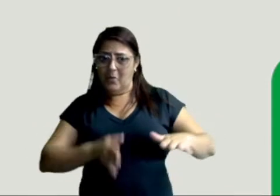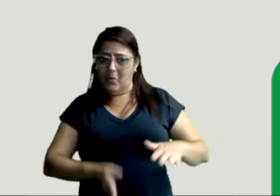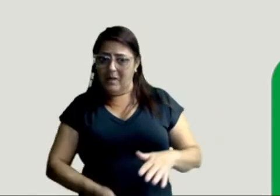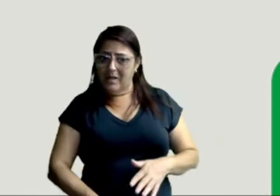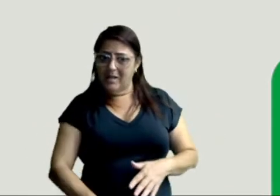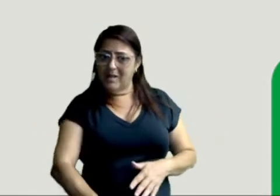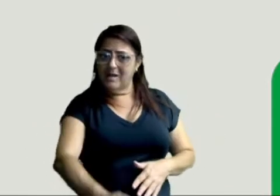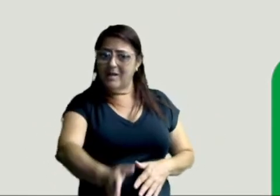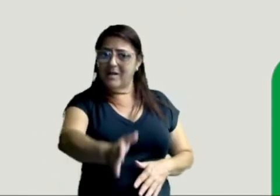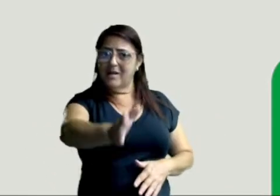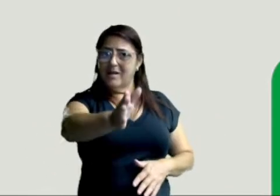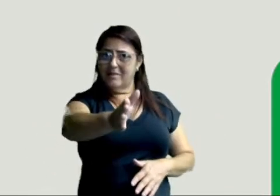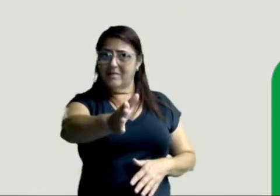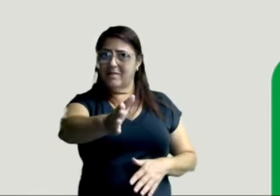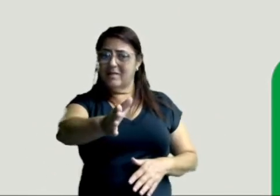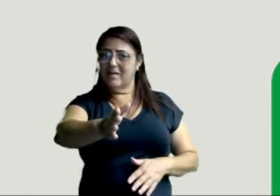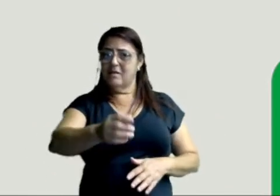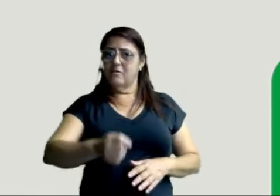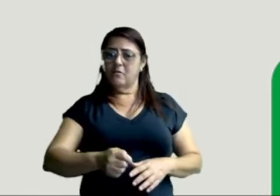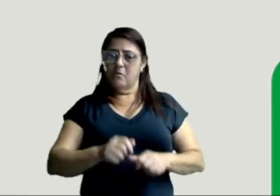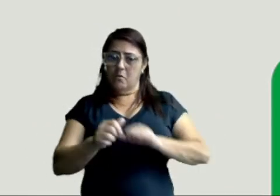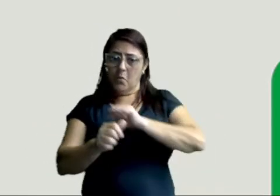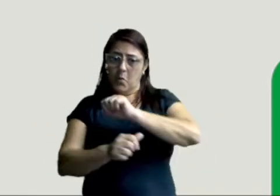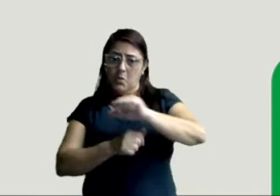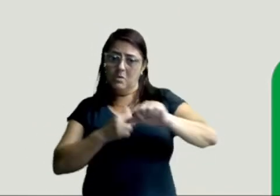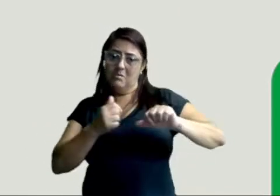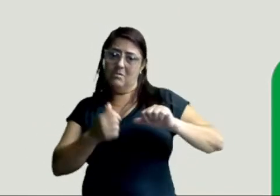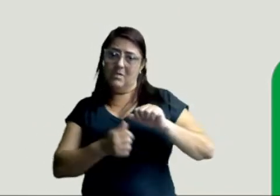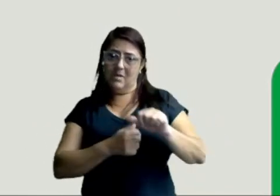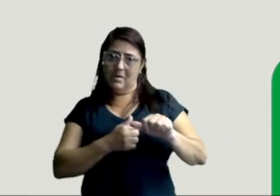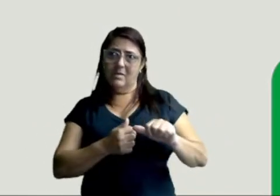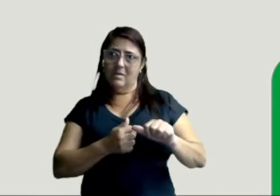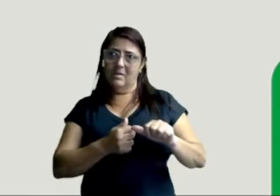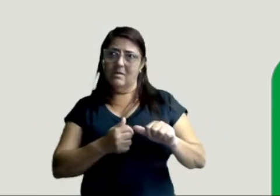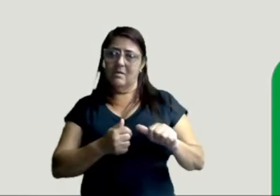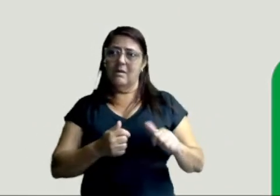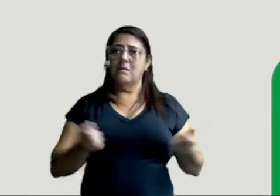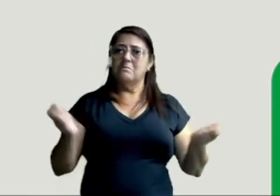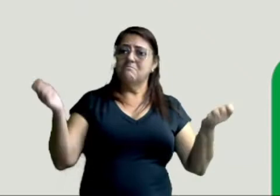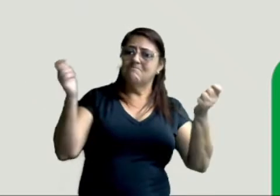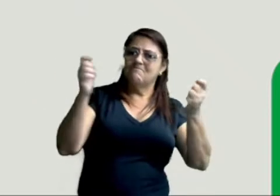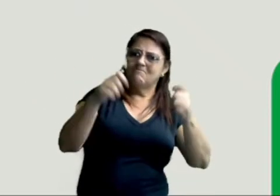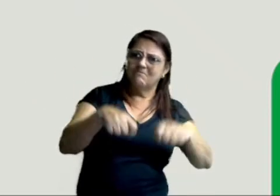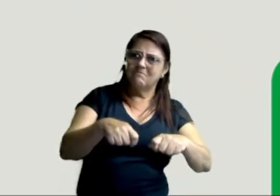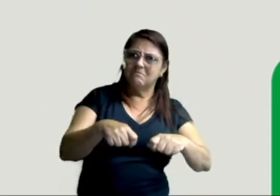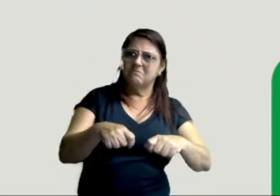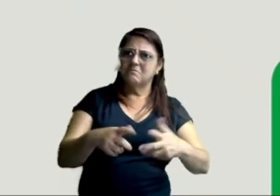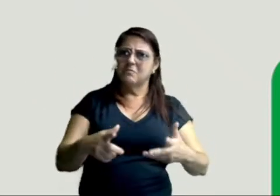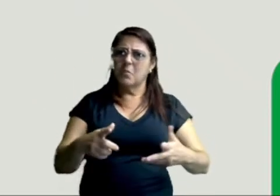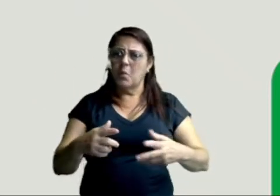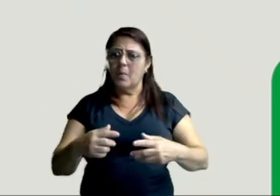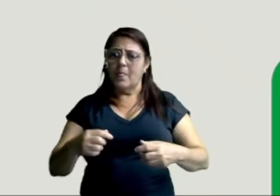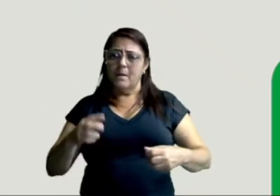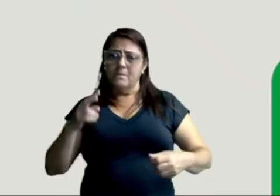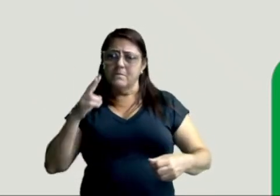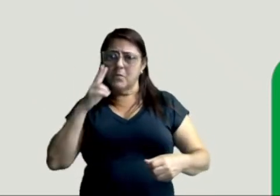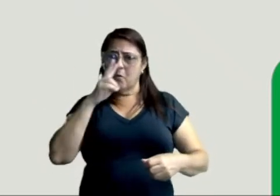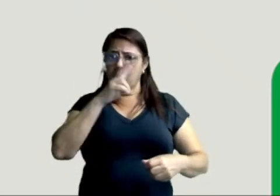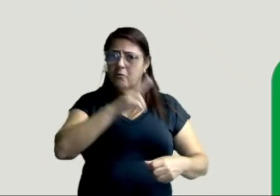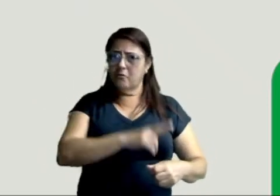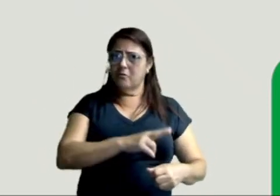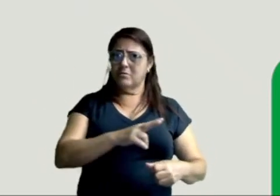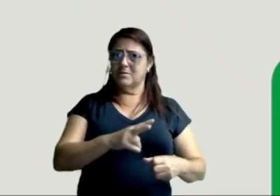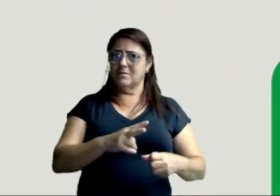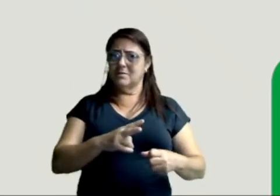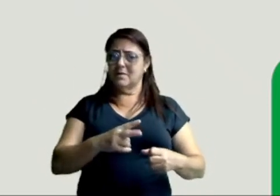reta, a menos que seja forçado a mudar aquele estado, tá? Por forças aplicadas sobre